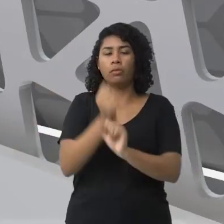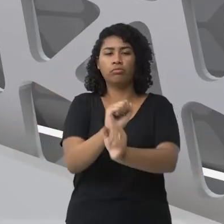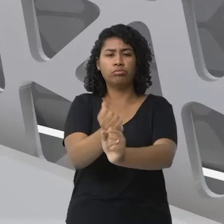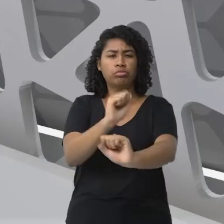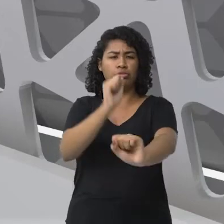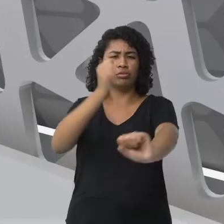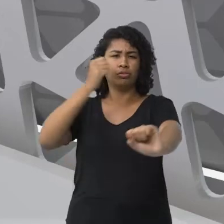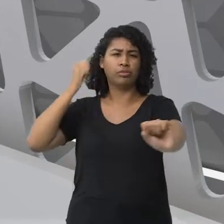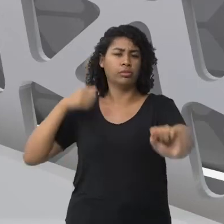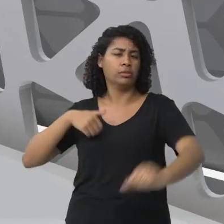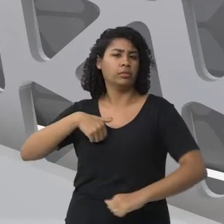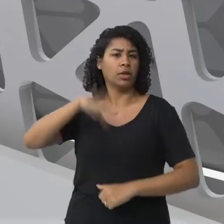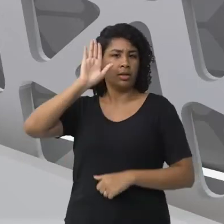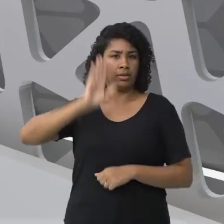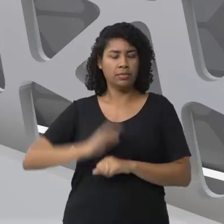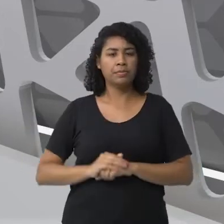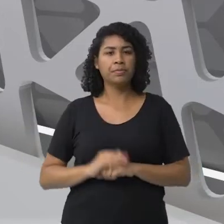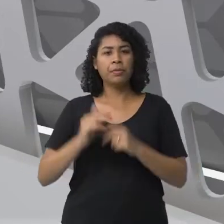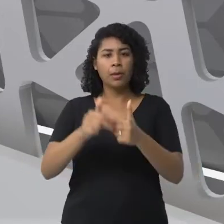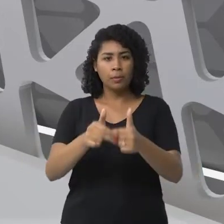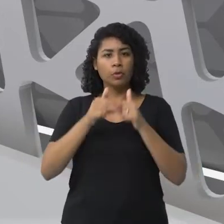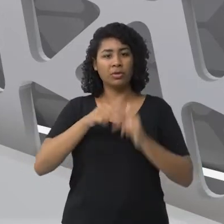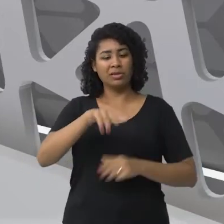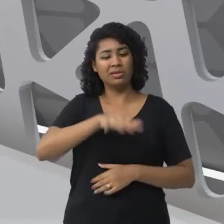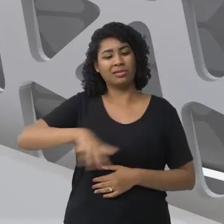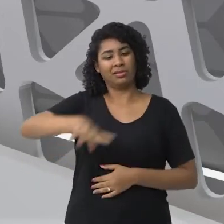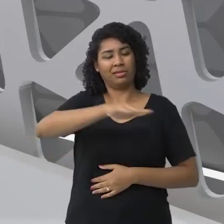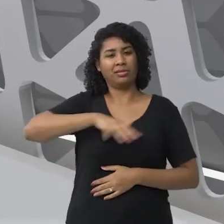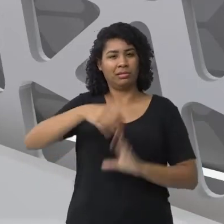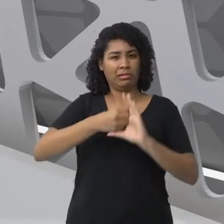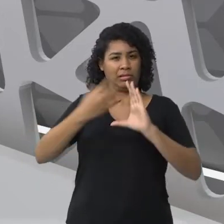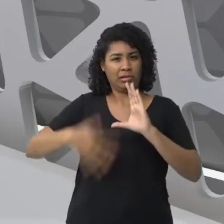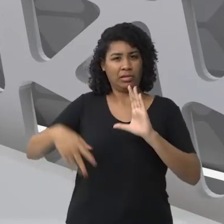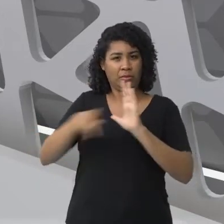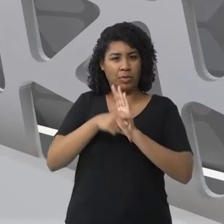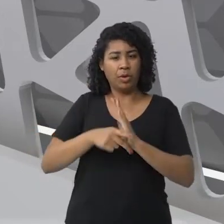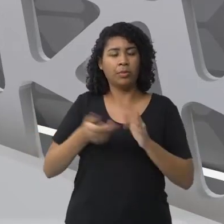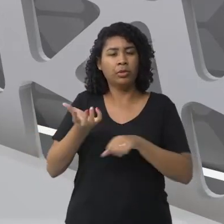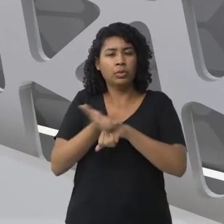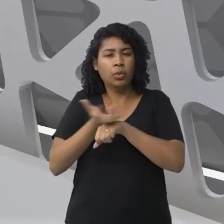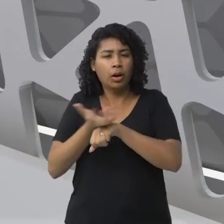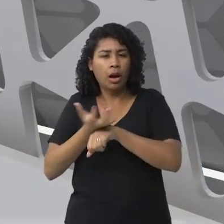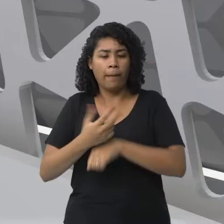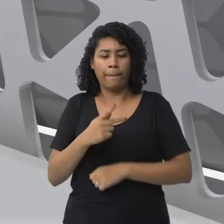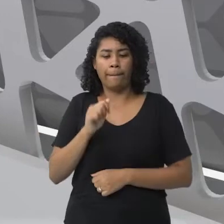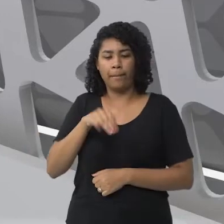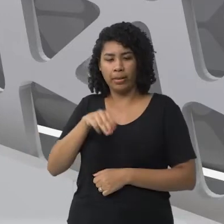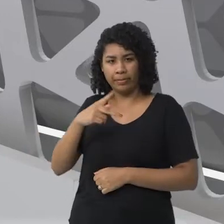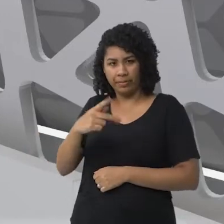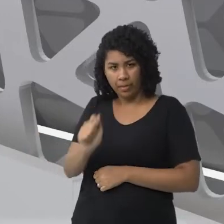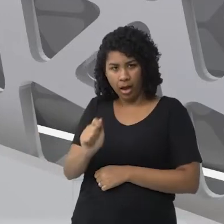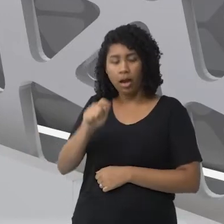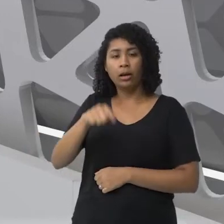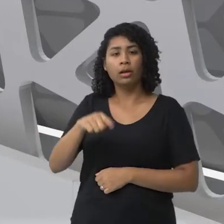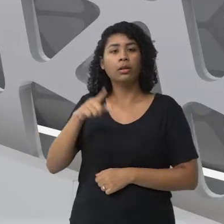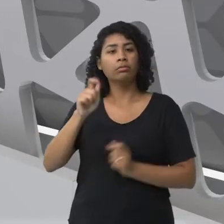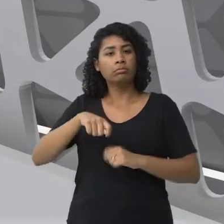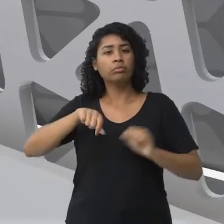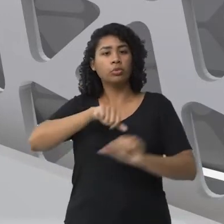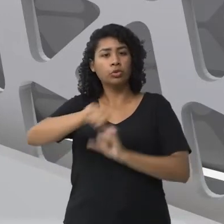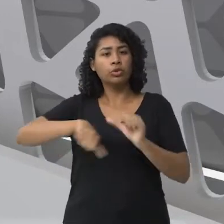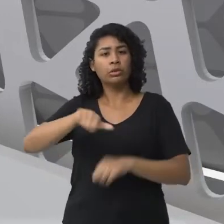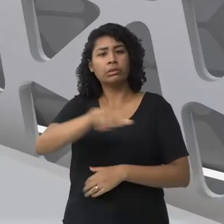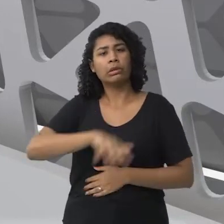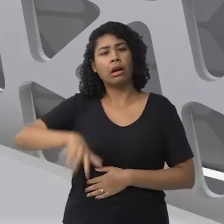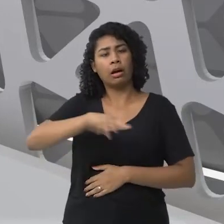aumentem. Então, vai fazendo com que essa vegetação original dos campos ou pampas vão dando lugar a áreas